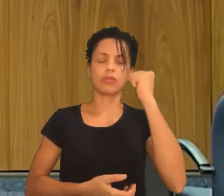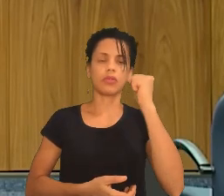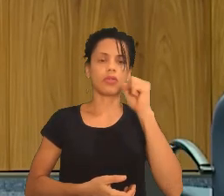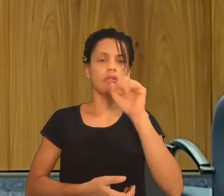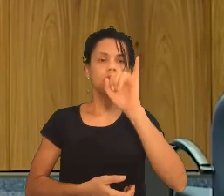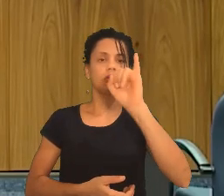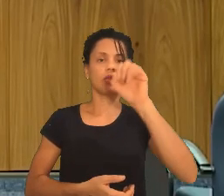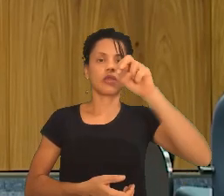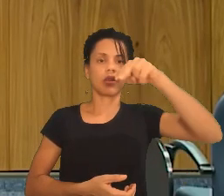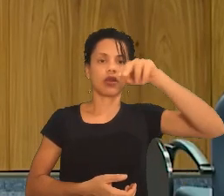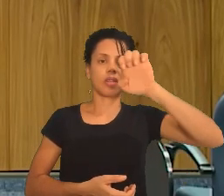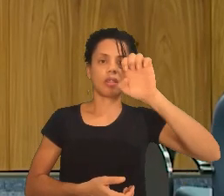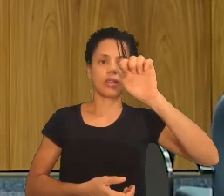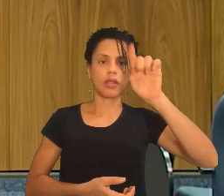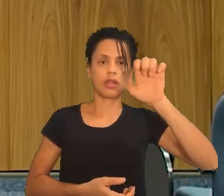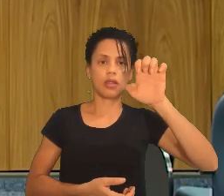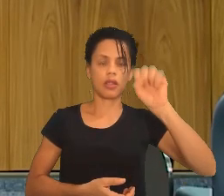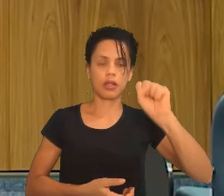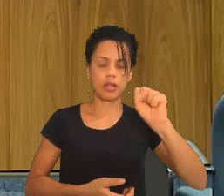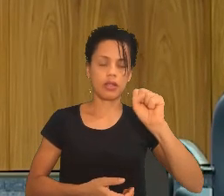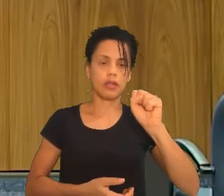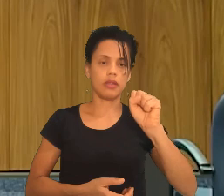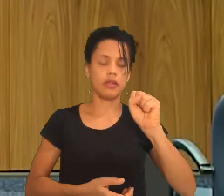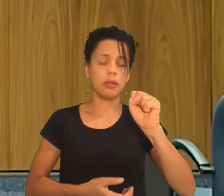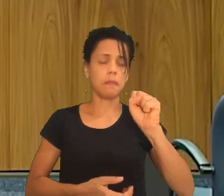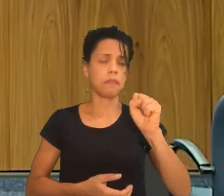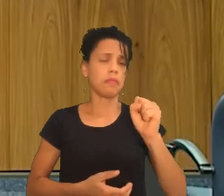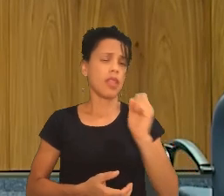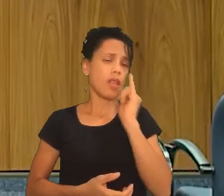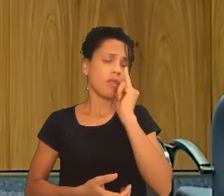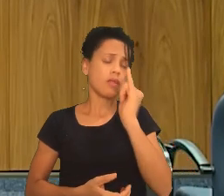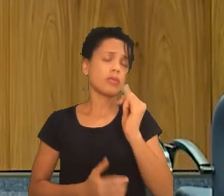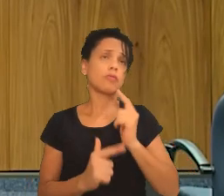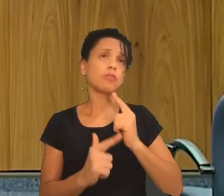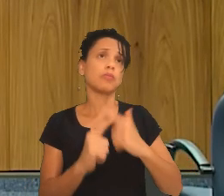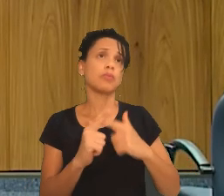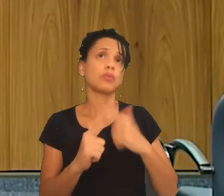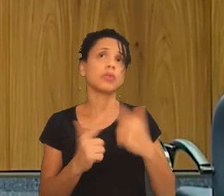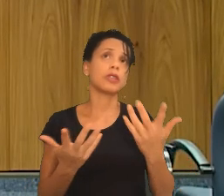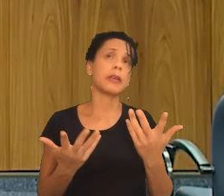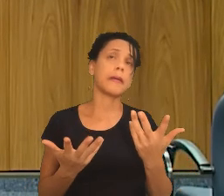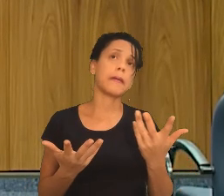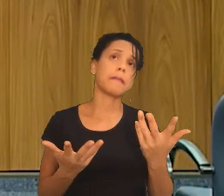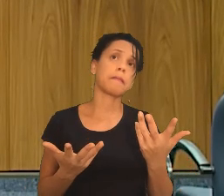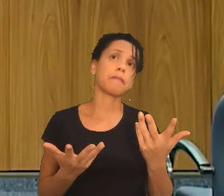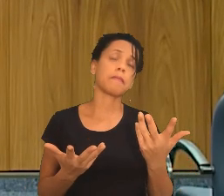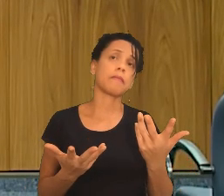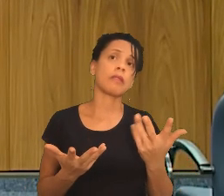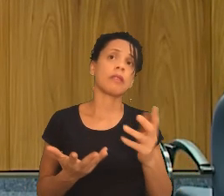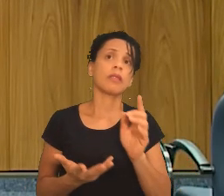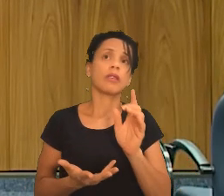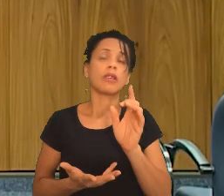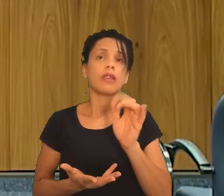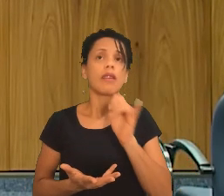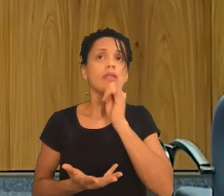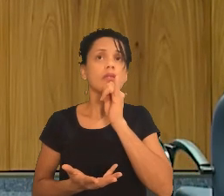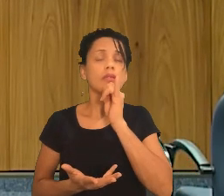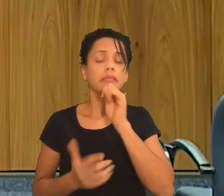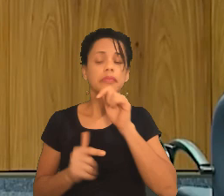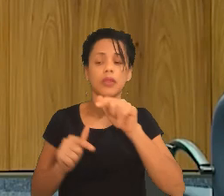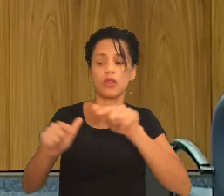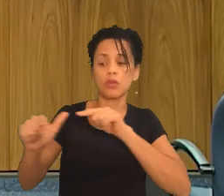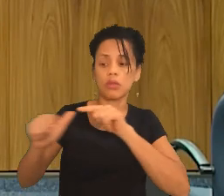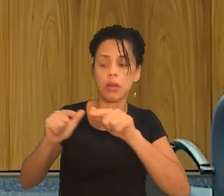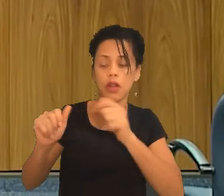E digo isso porque não é... Eu trabalho com o movimento